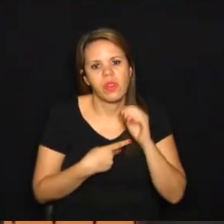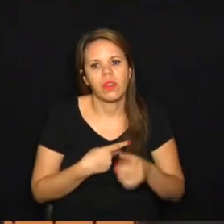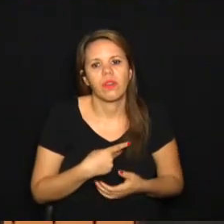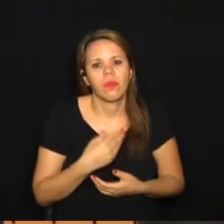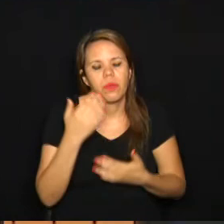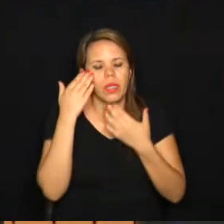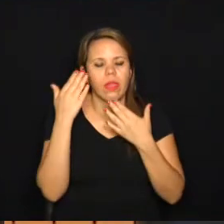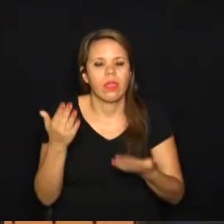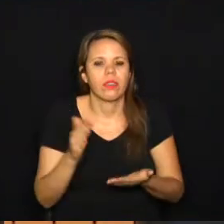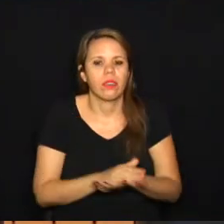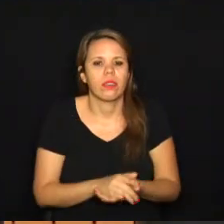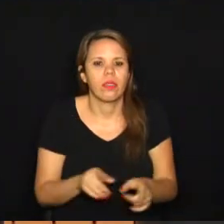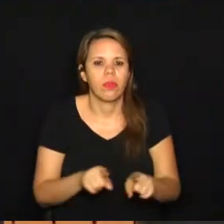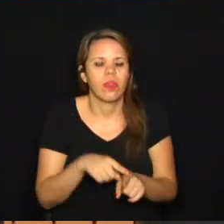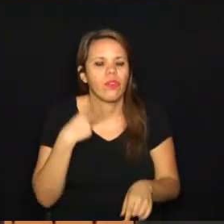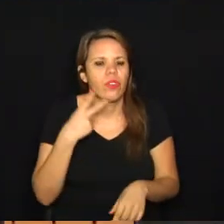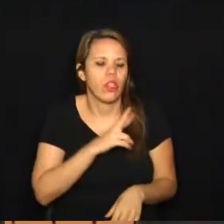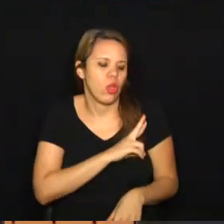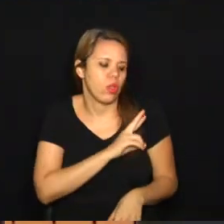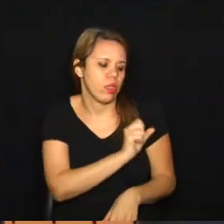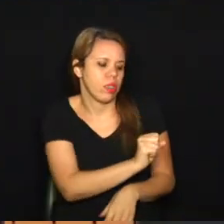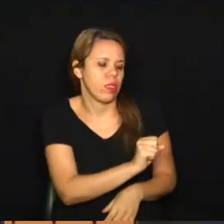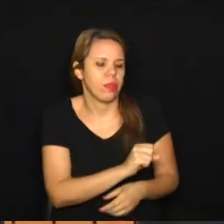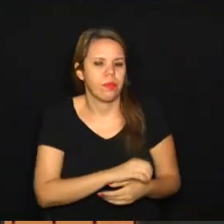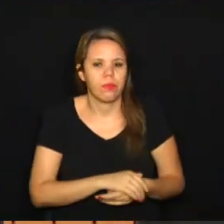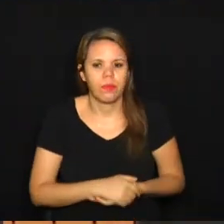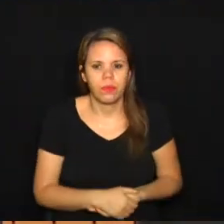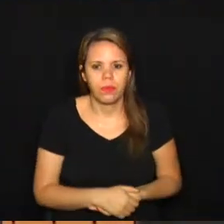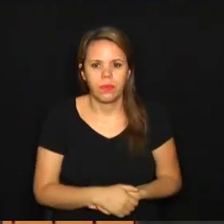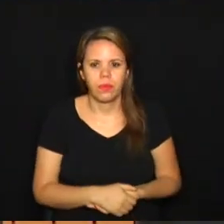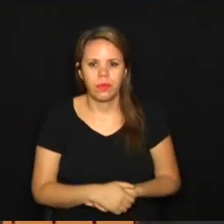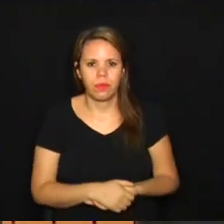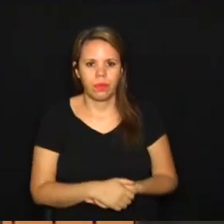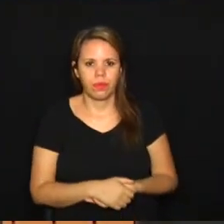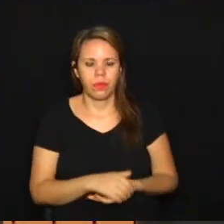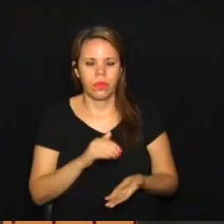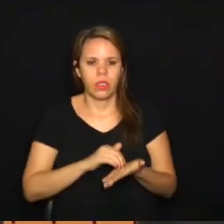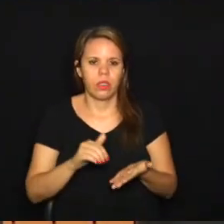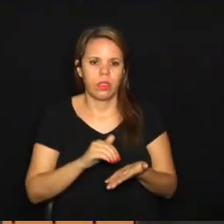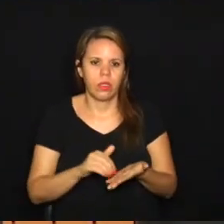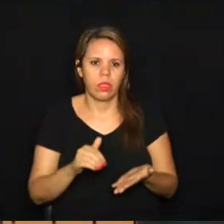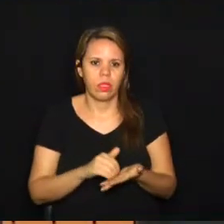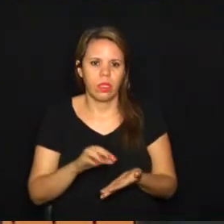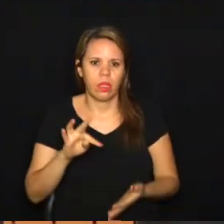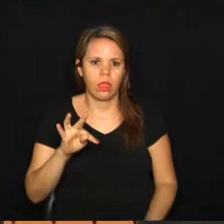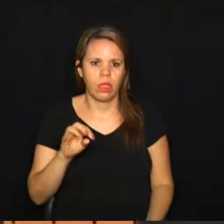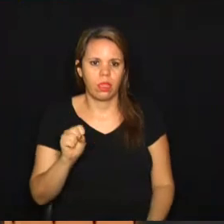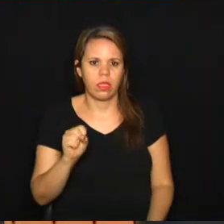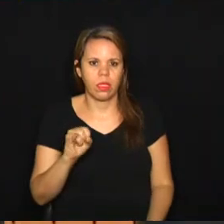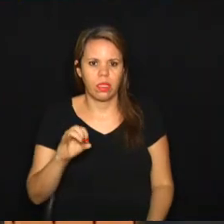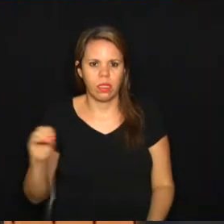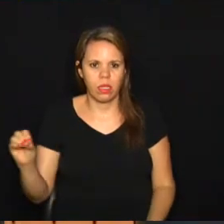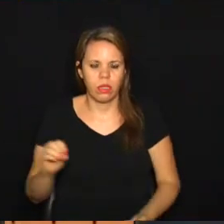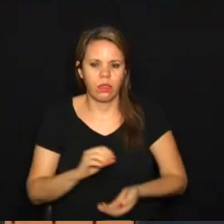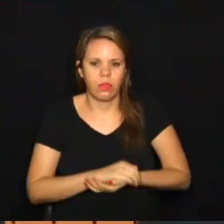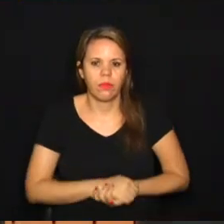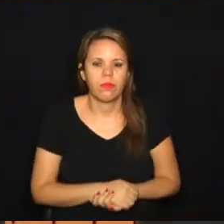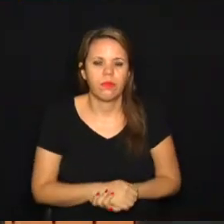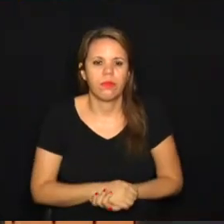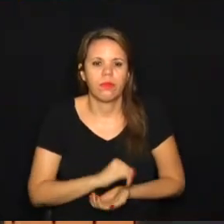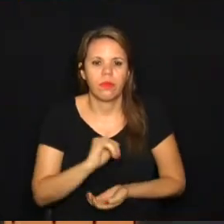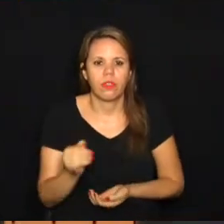Muito obrigado. Também do vereador Luiz Carlos Rossini, do secretário Tarcísio Galvão, do